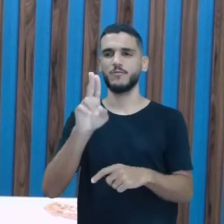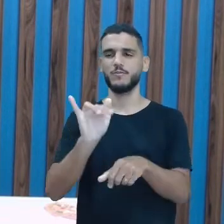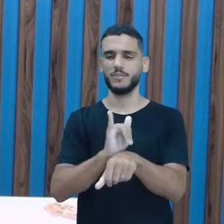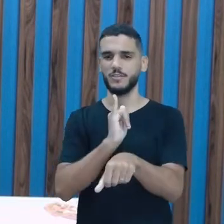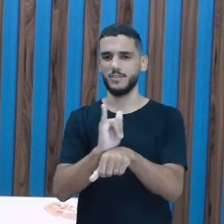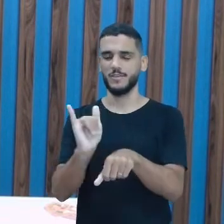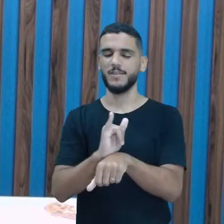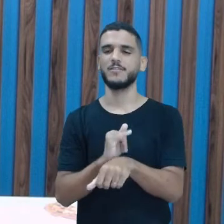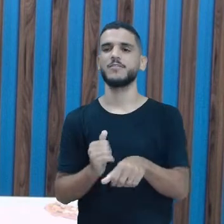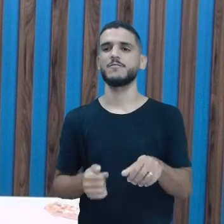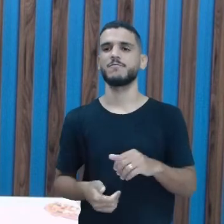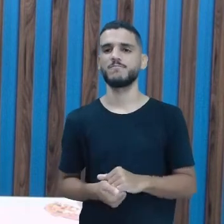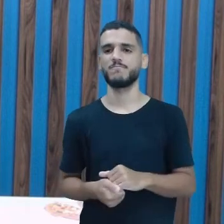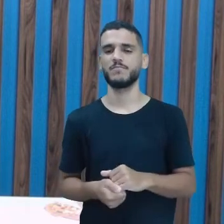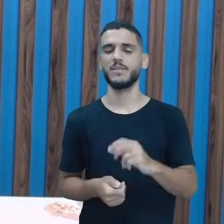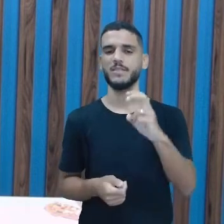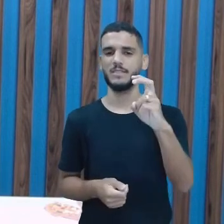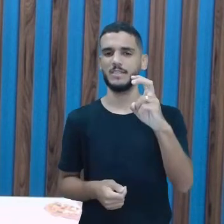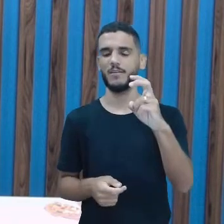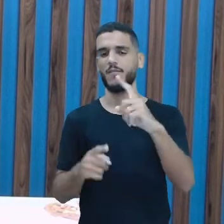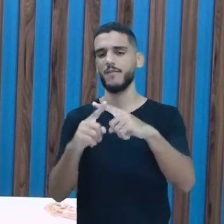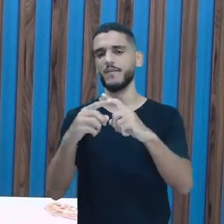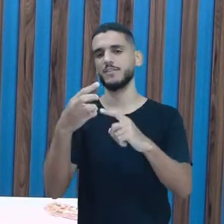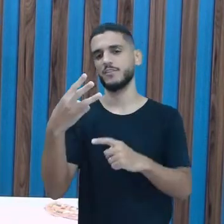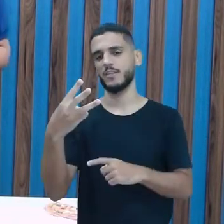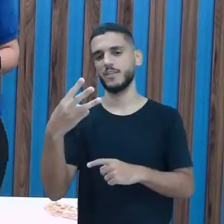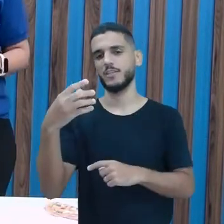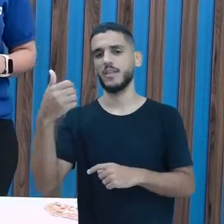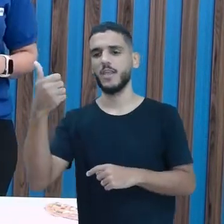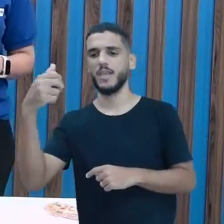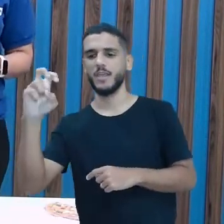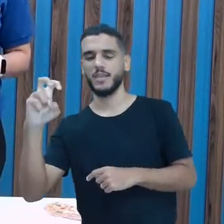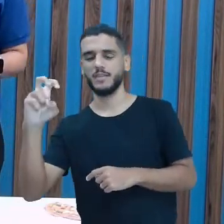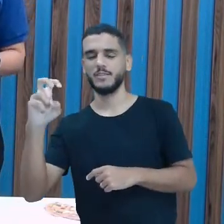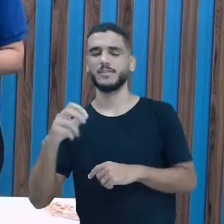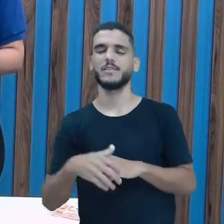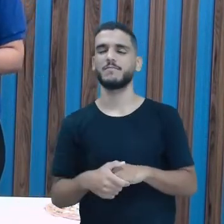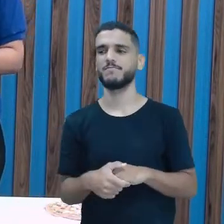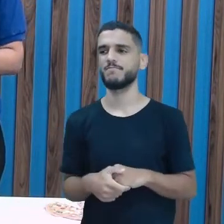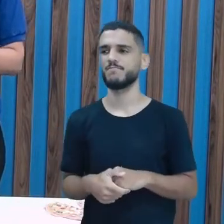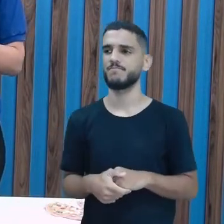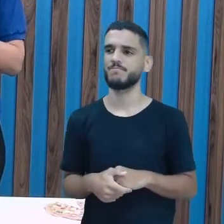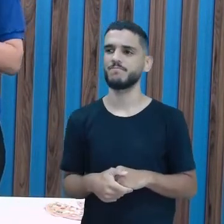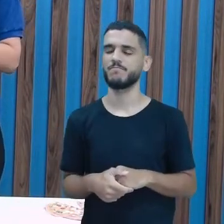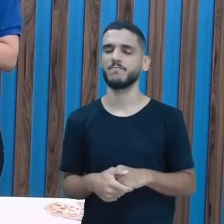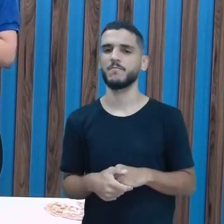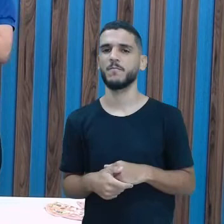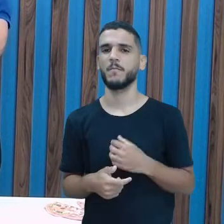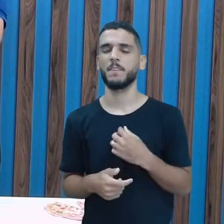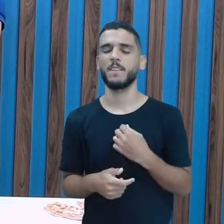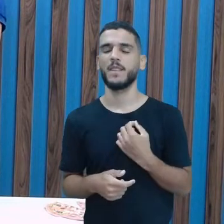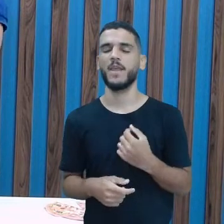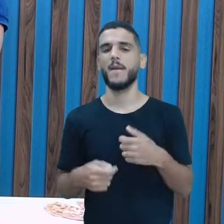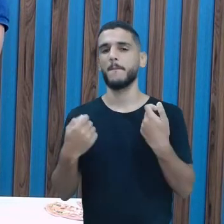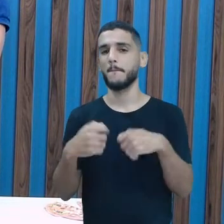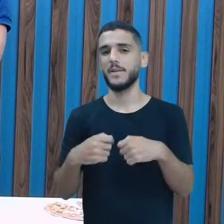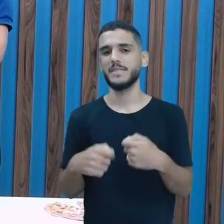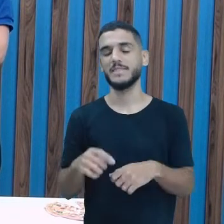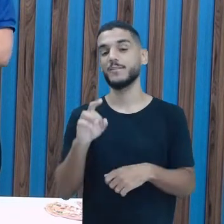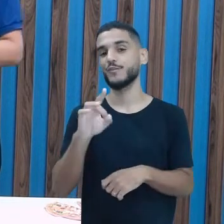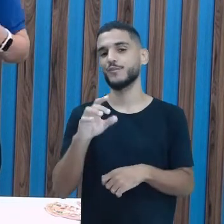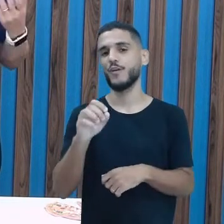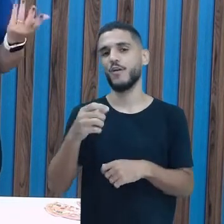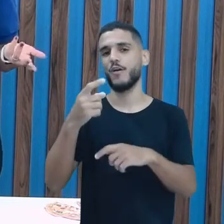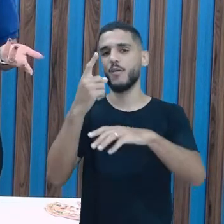vezes 3, 15. Tem 15 ovos. Desses 15 ovos, ele precisa da terça parte.